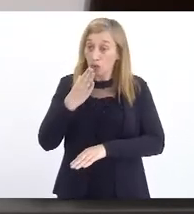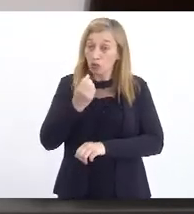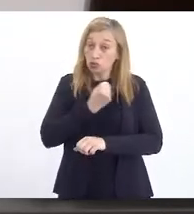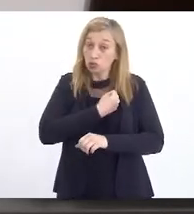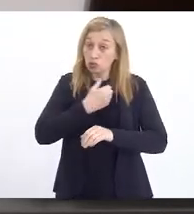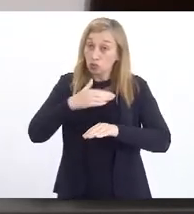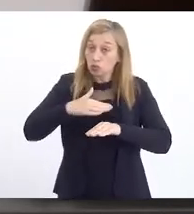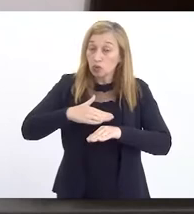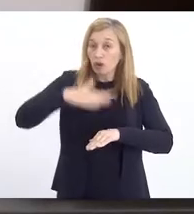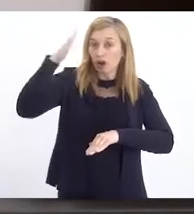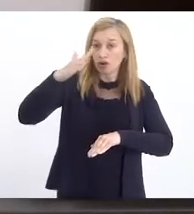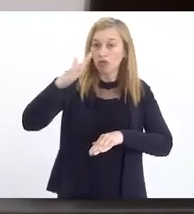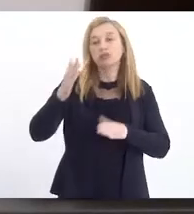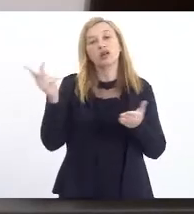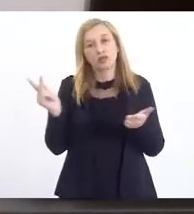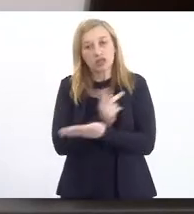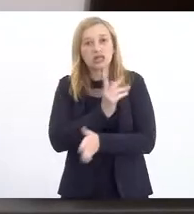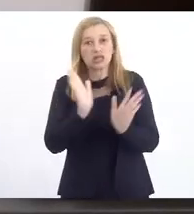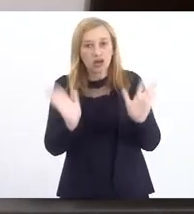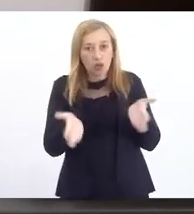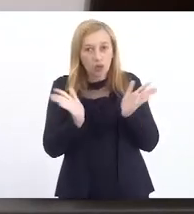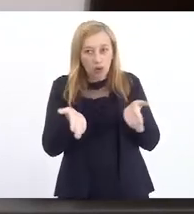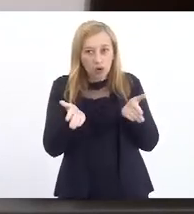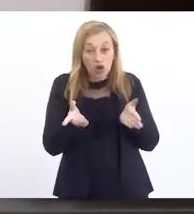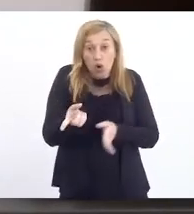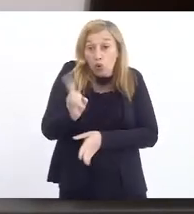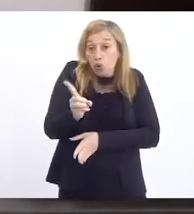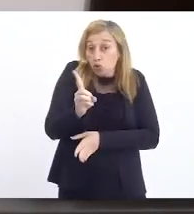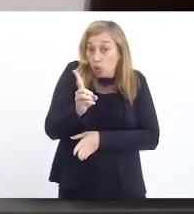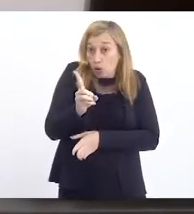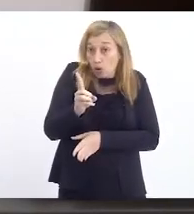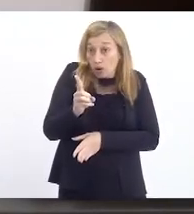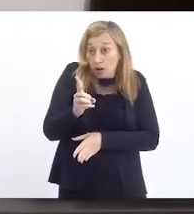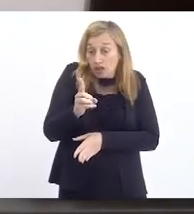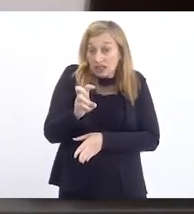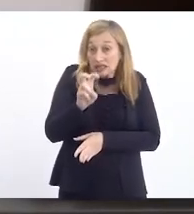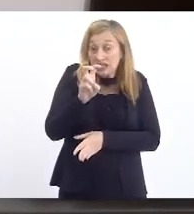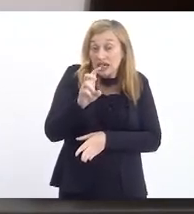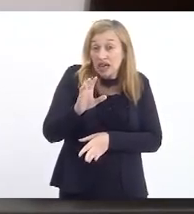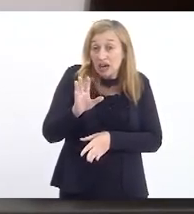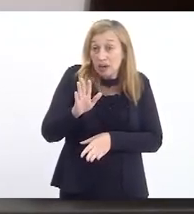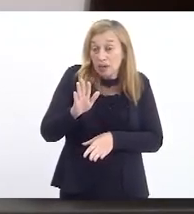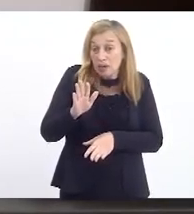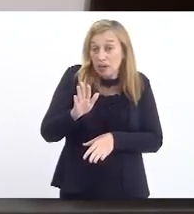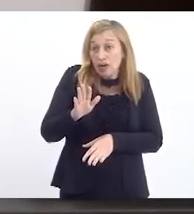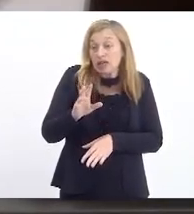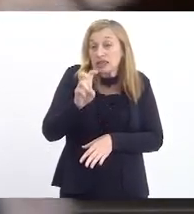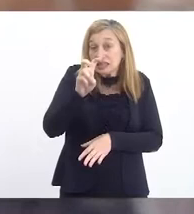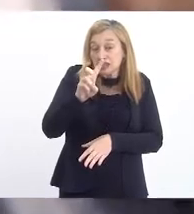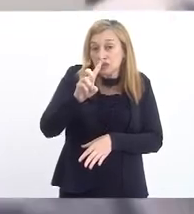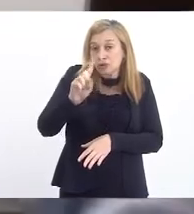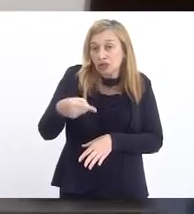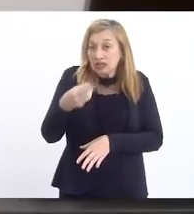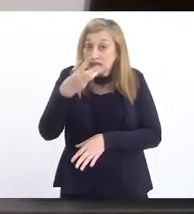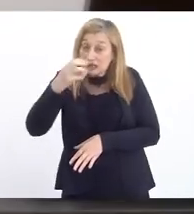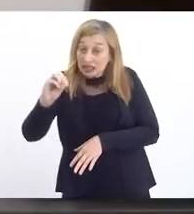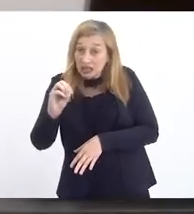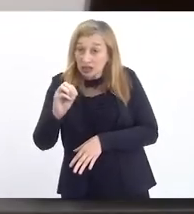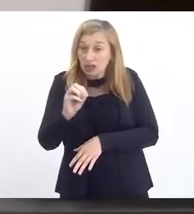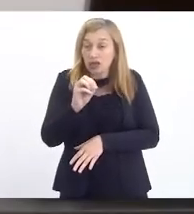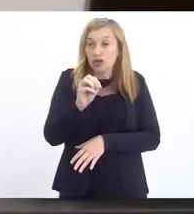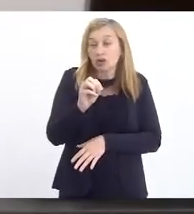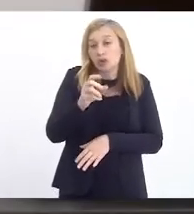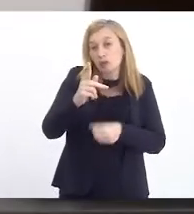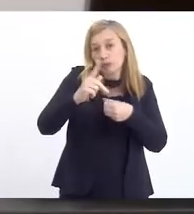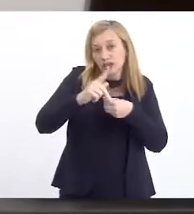está acontecendo nesse momento, com dólar acima de 5,30, com o barril do petróleo